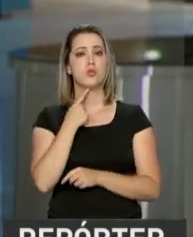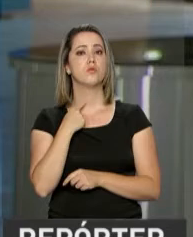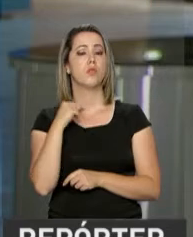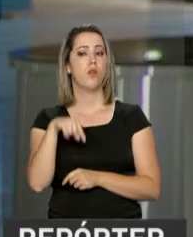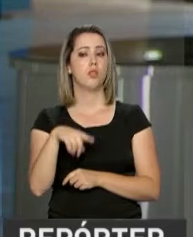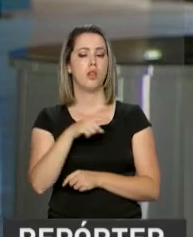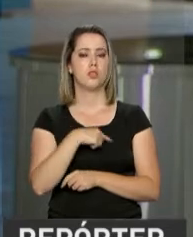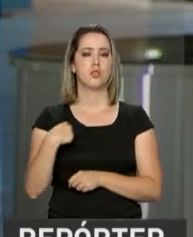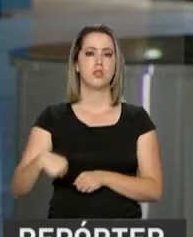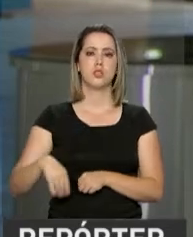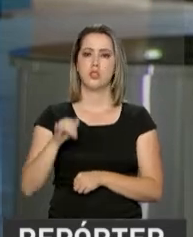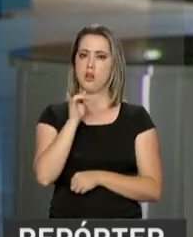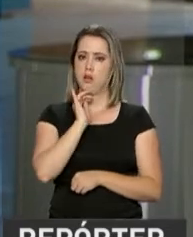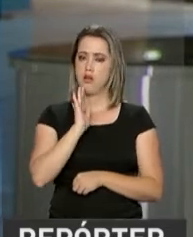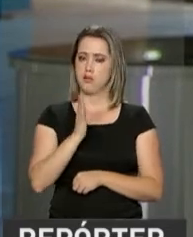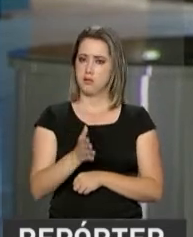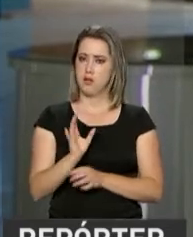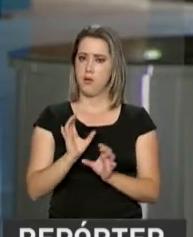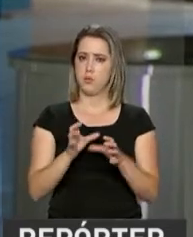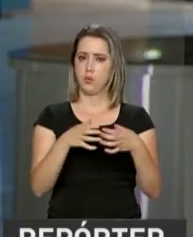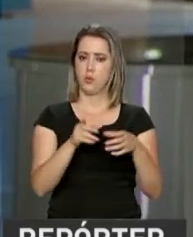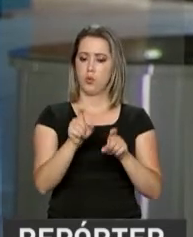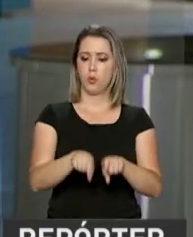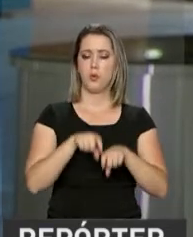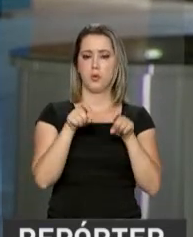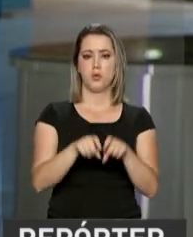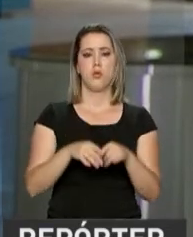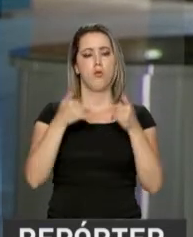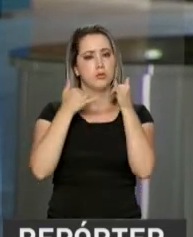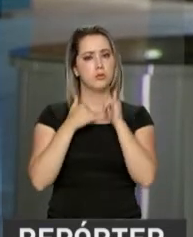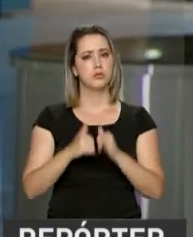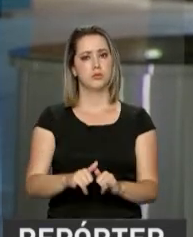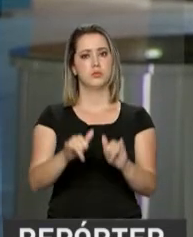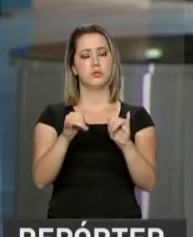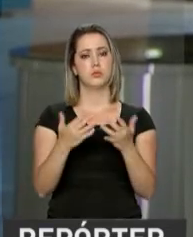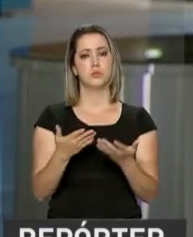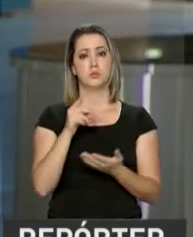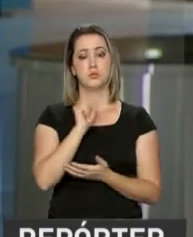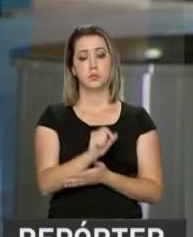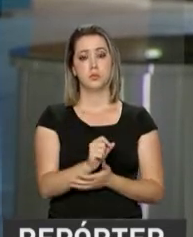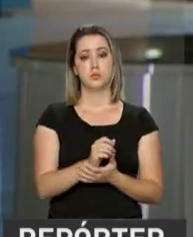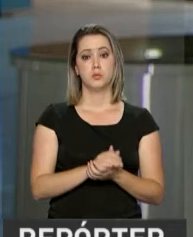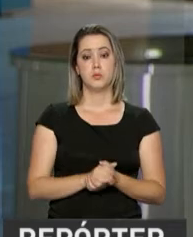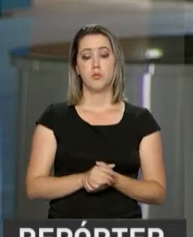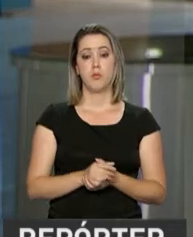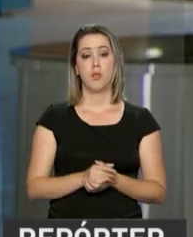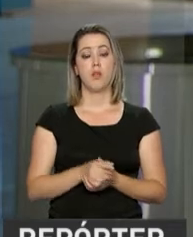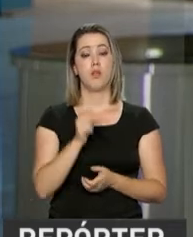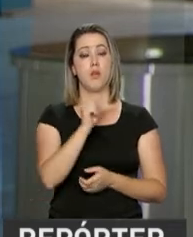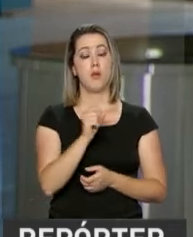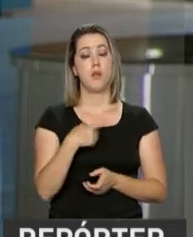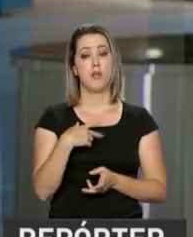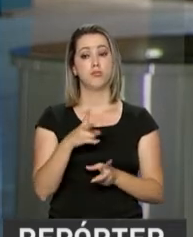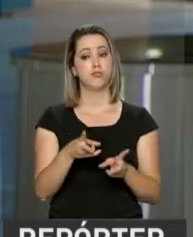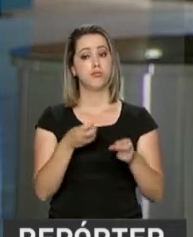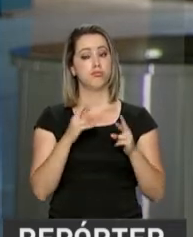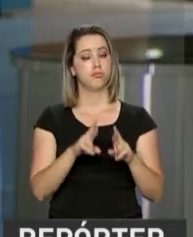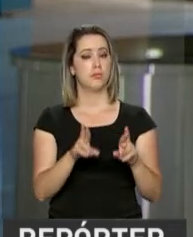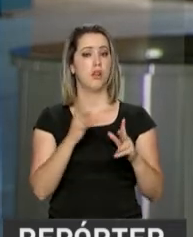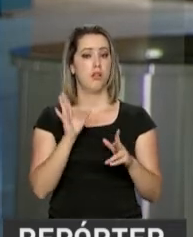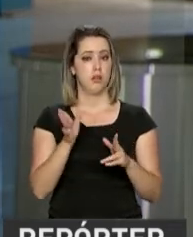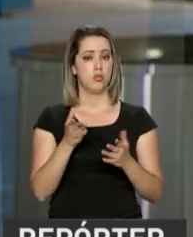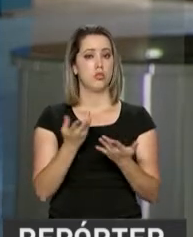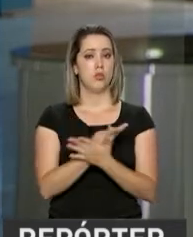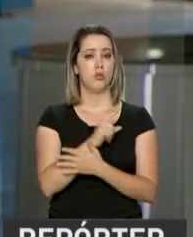china como por exemplo nos setores agrícola elétrico e energético a previsão é que o fundo já esteja